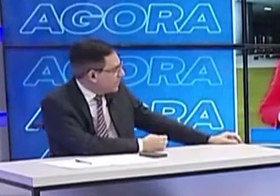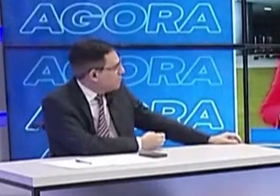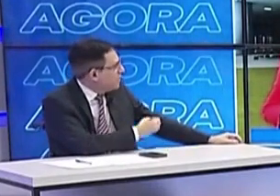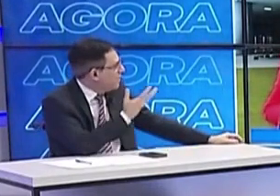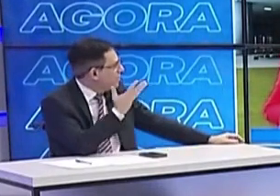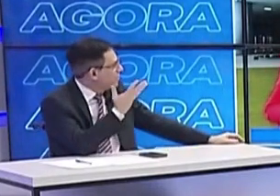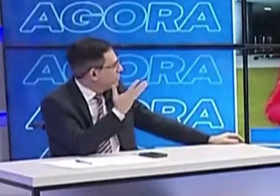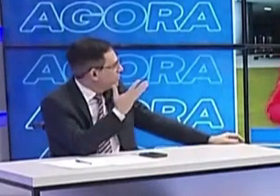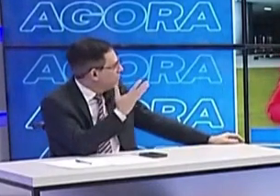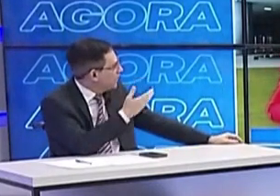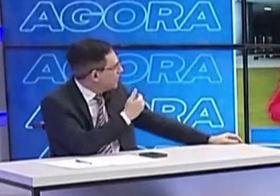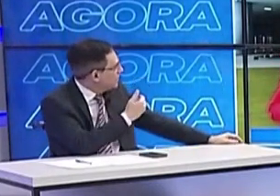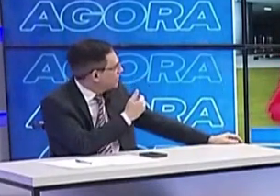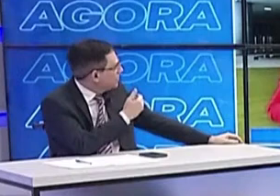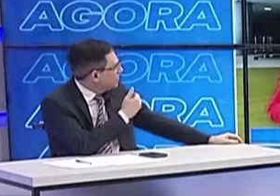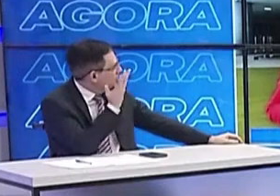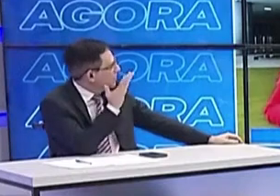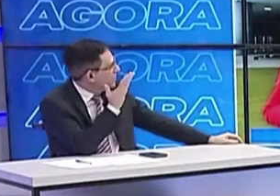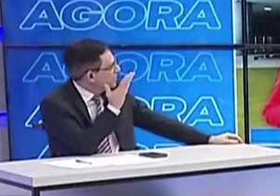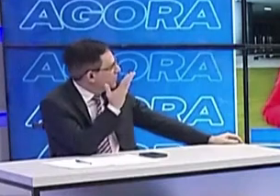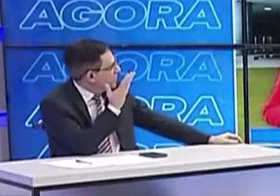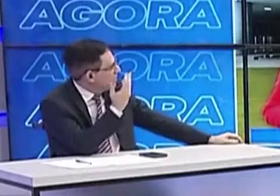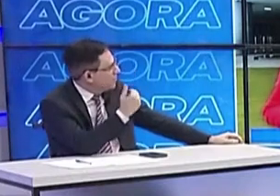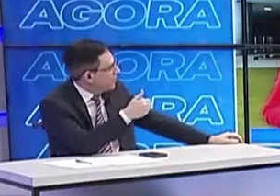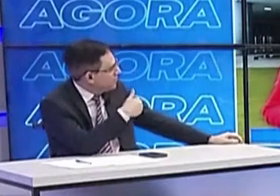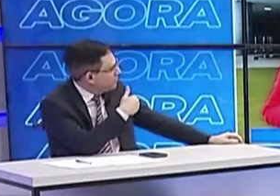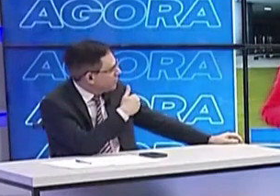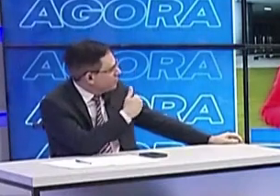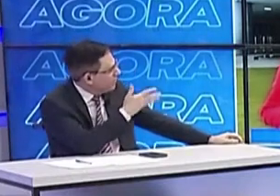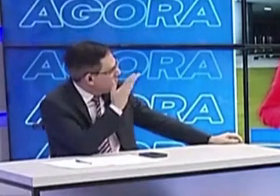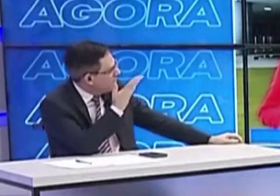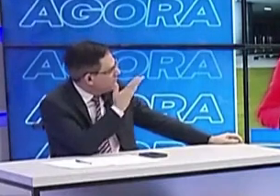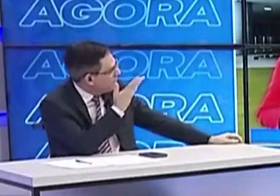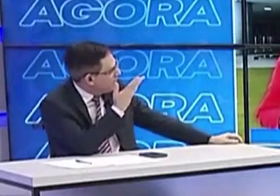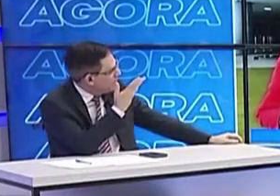dos hermanos, vamos falar da Argentina, que o Ari volta e meia frequenta.